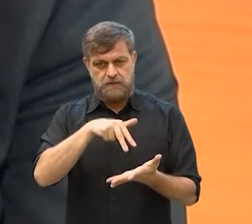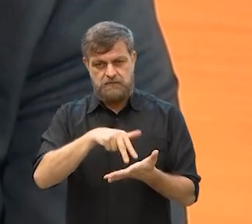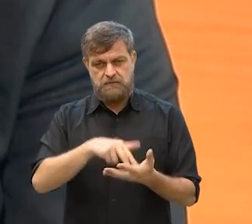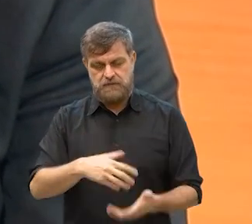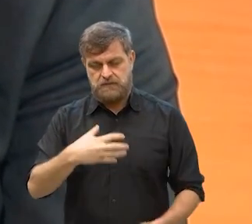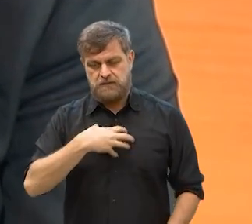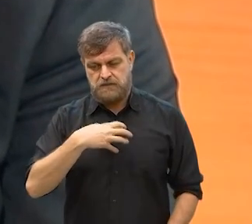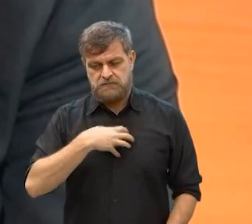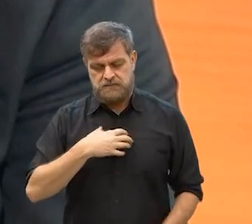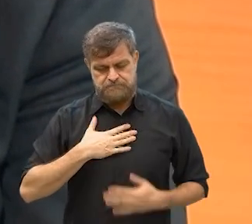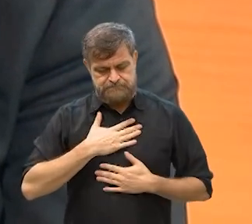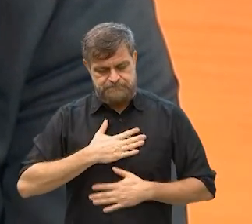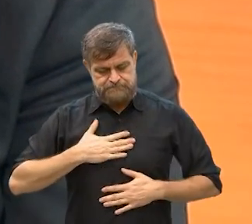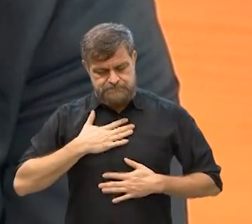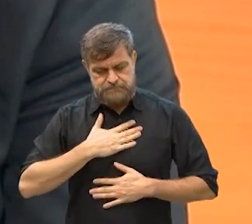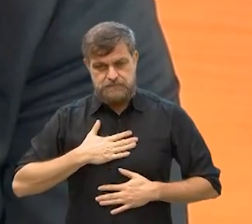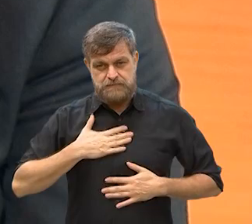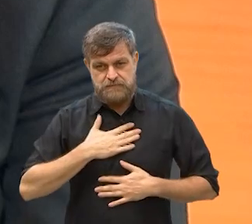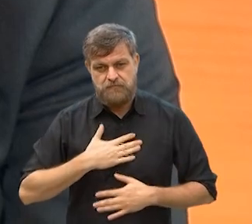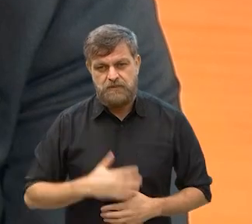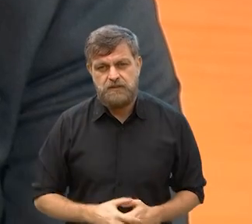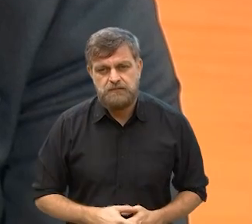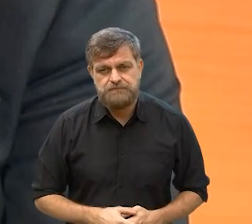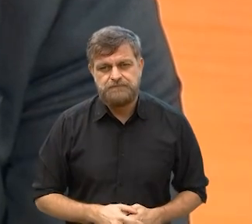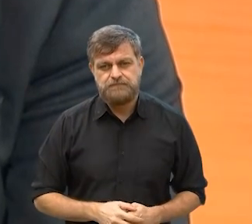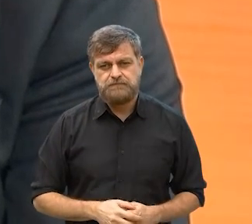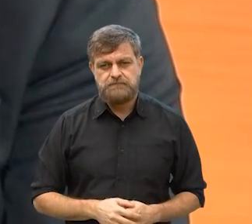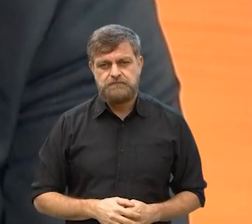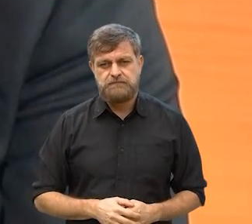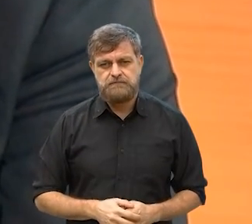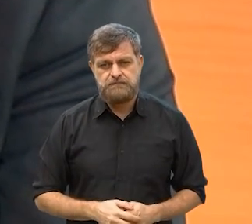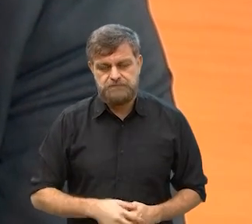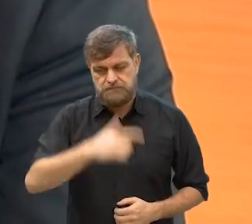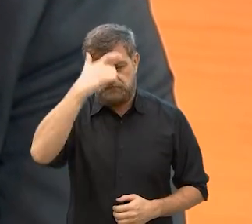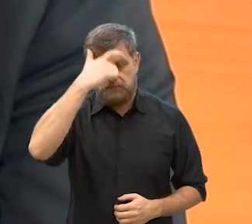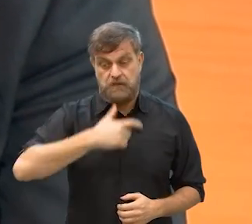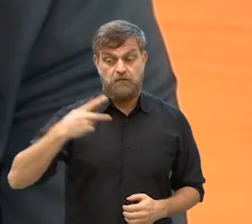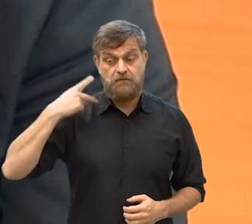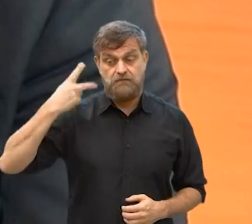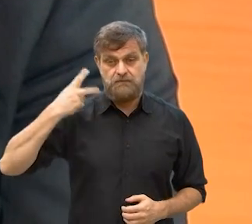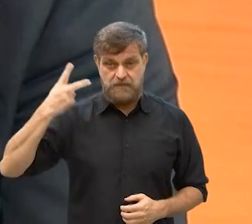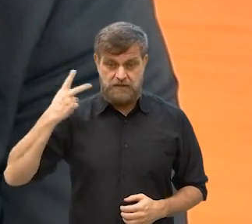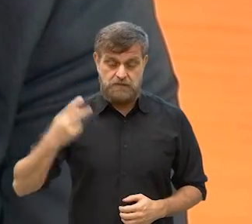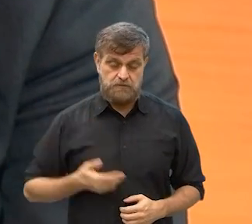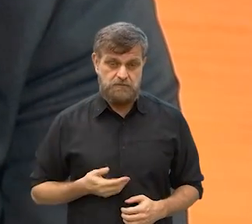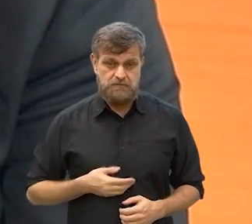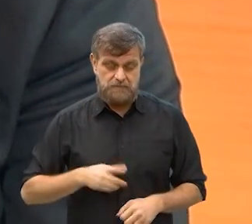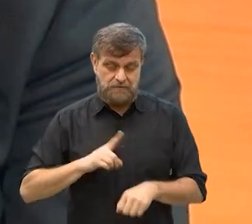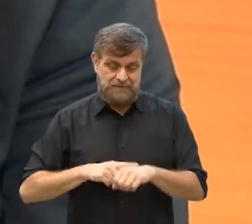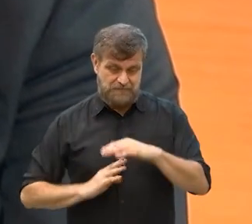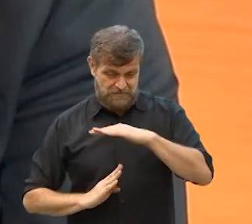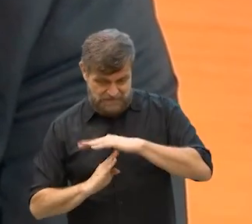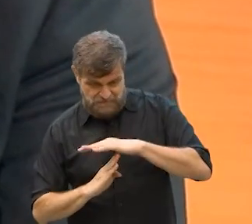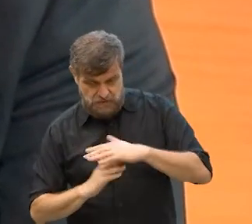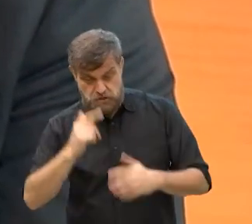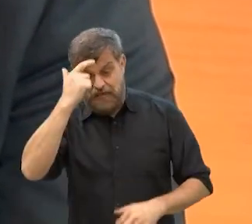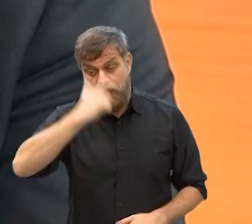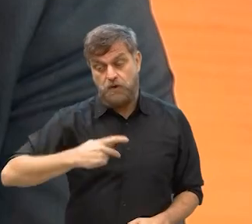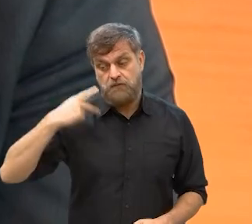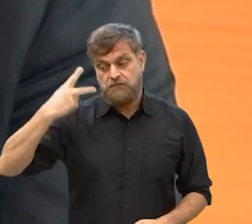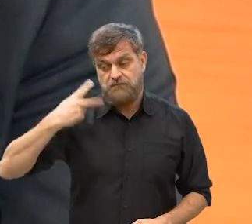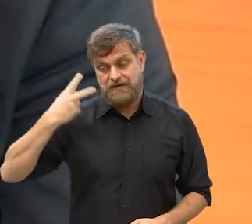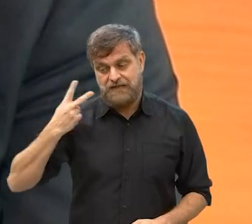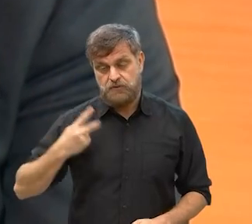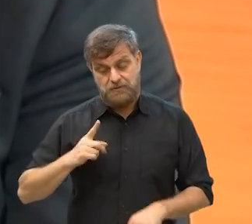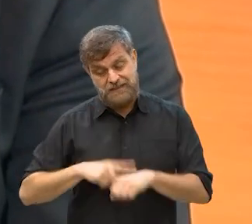sinto honrado e privilegiado de estar vereador na cidade de Campinas. Eu costumo dizer que eu estou vereador, eu não